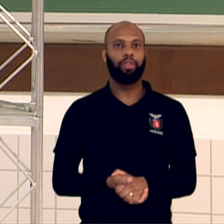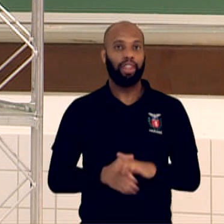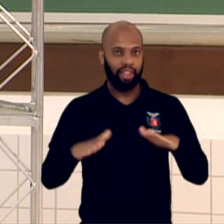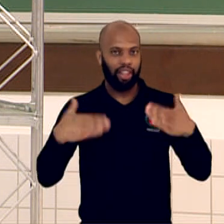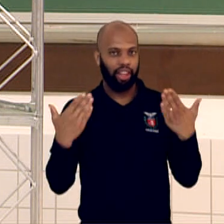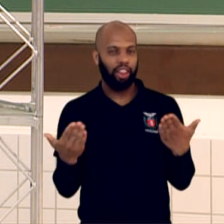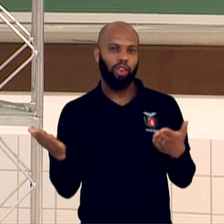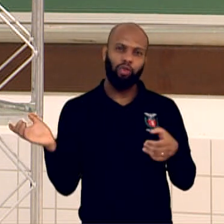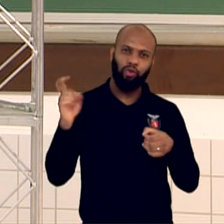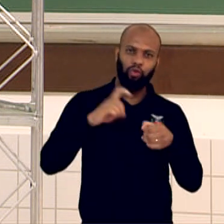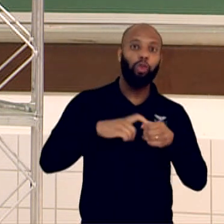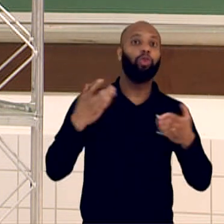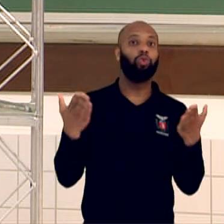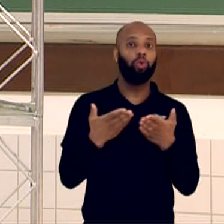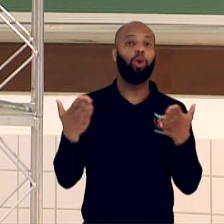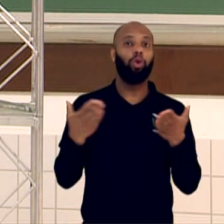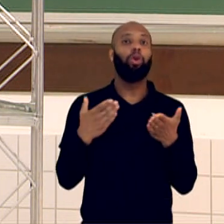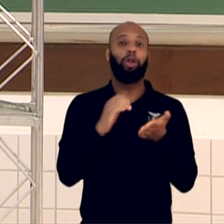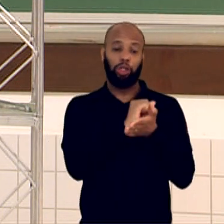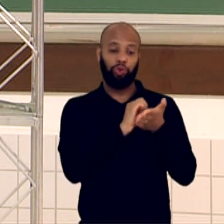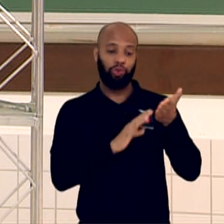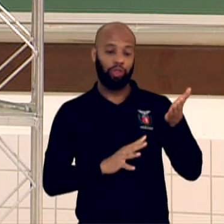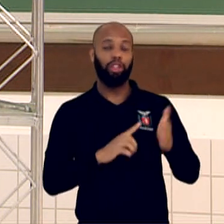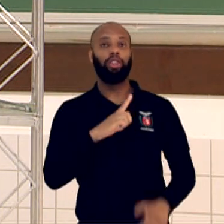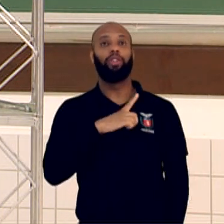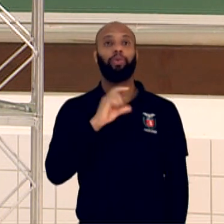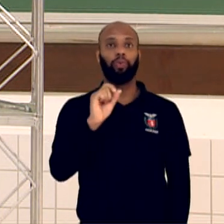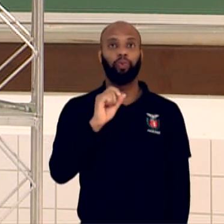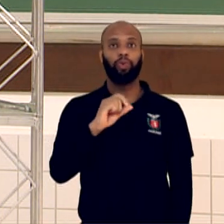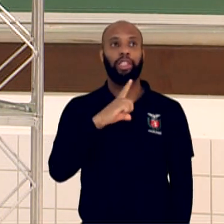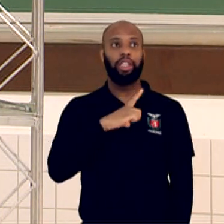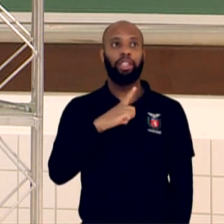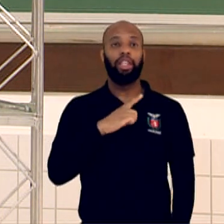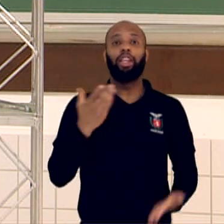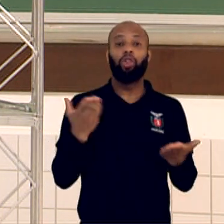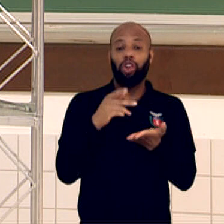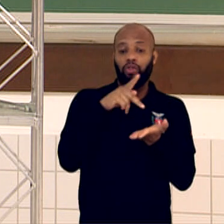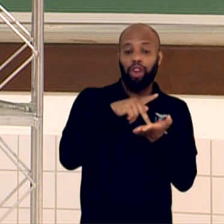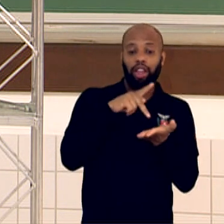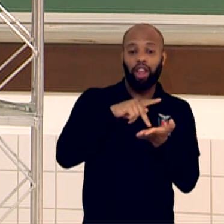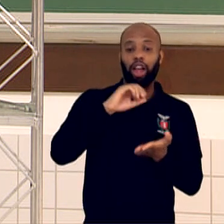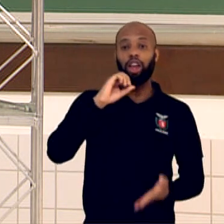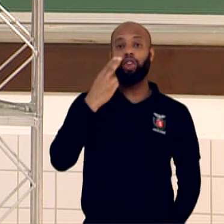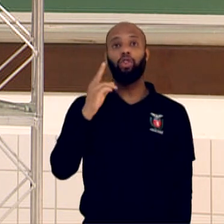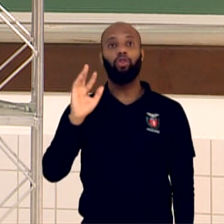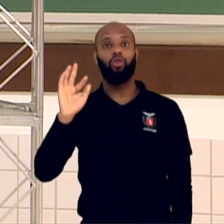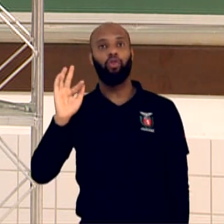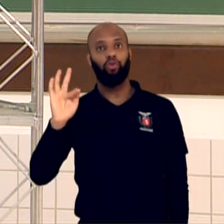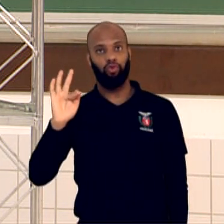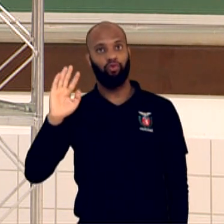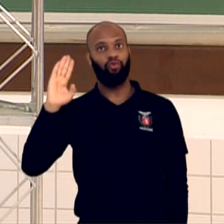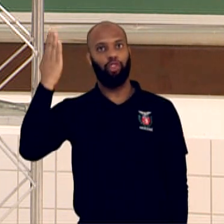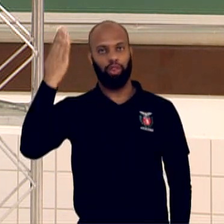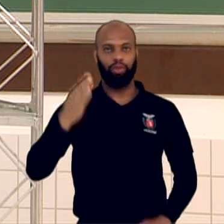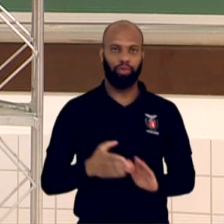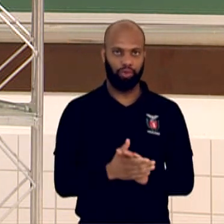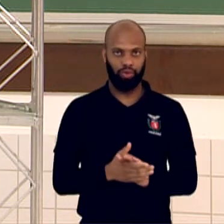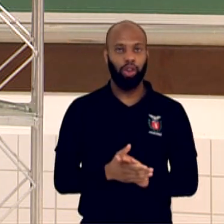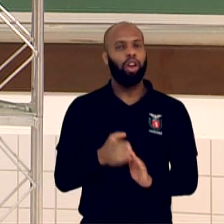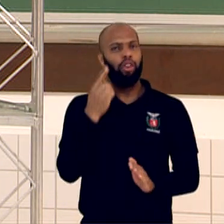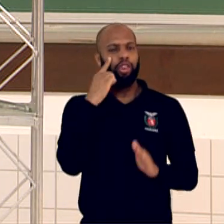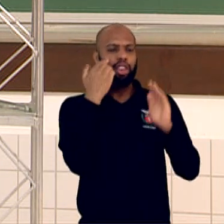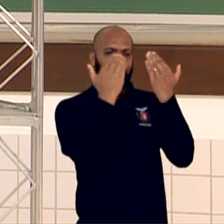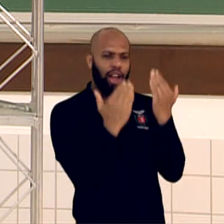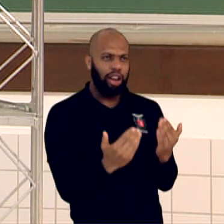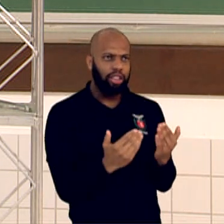aí, pessoal, retornando então no nosso exercício, né, nós temos aqui um verdadeiro ou falso, né? Então, qual que é o objetivo? Né? Nós vamos analisar cada